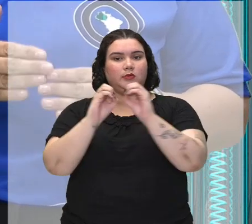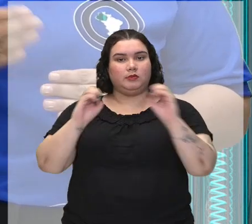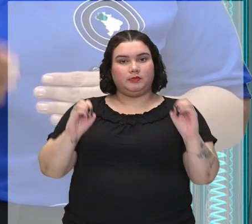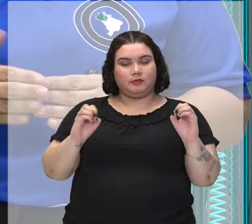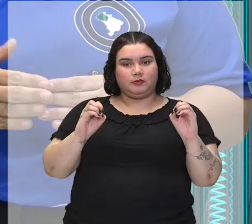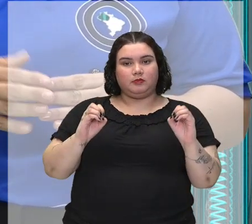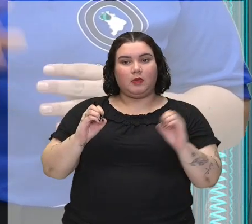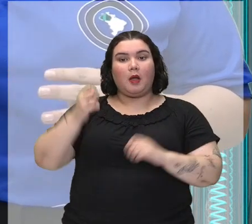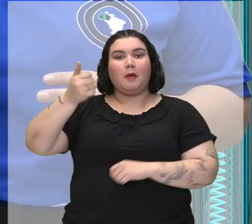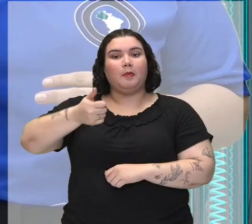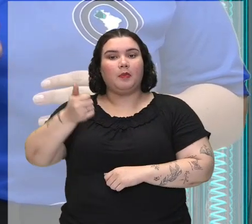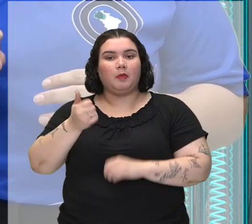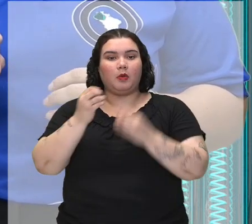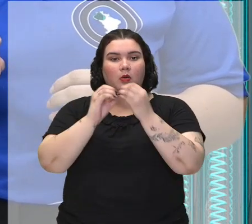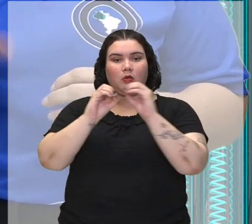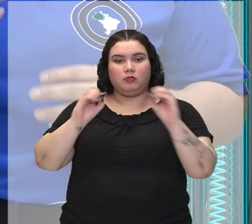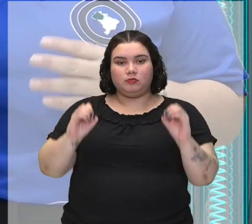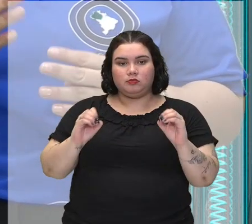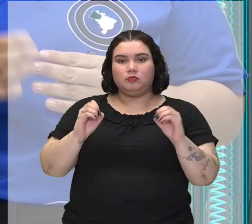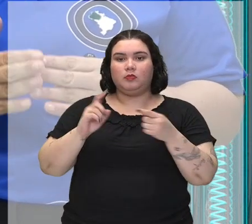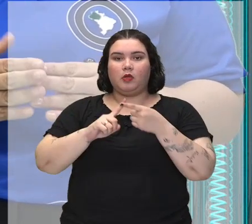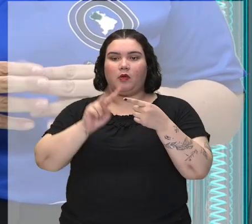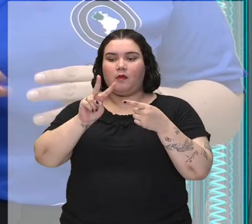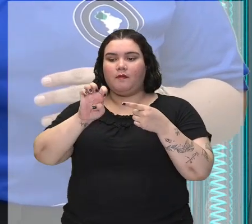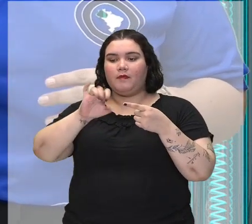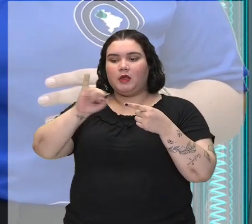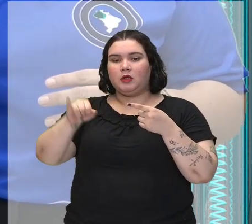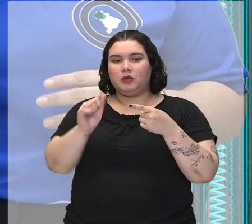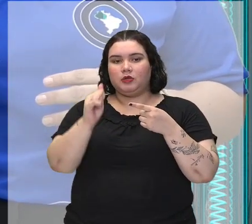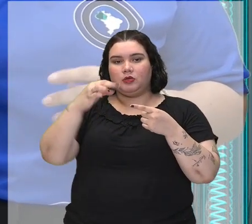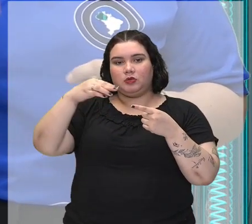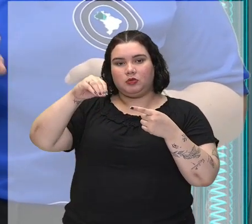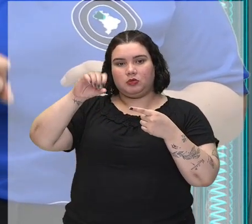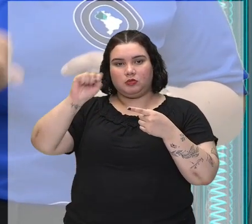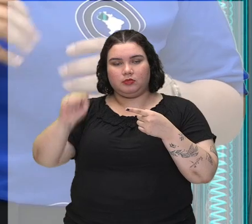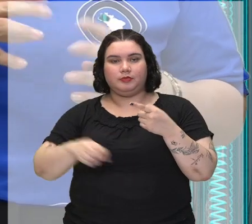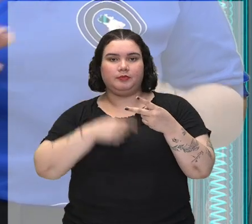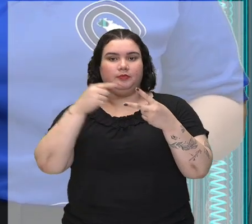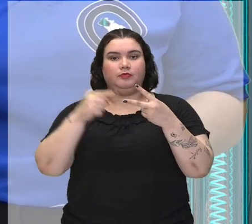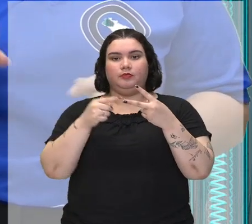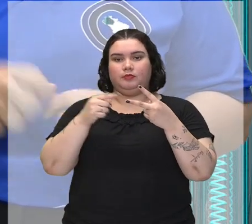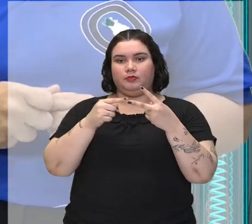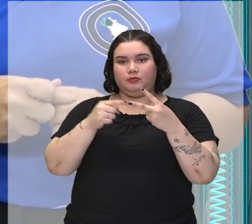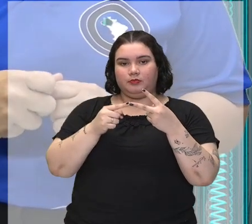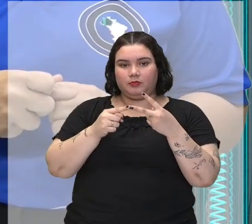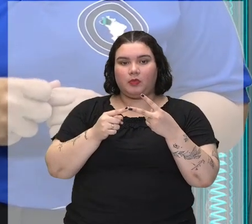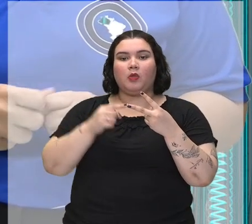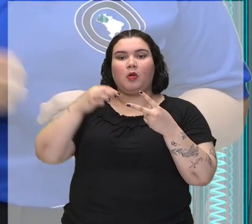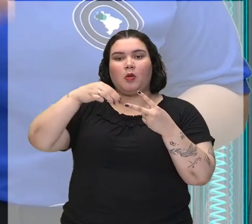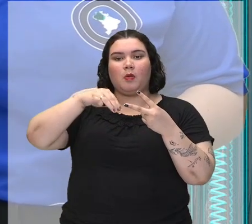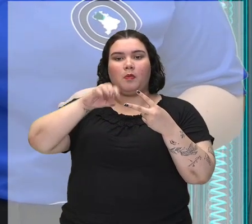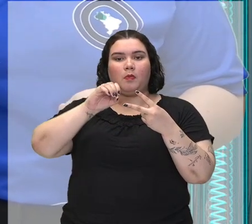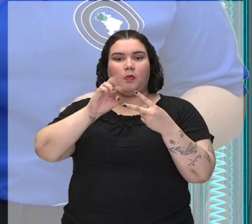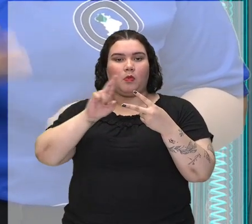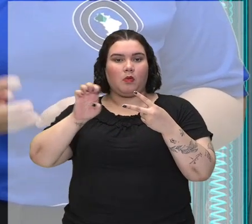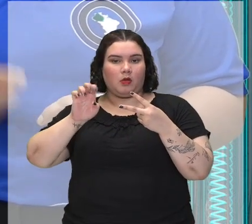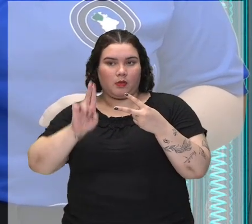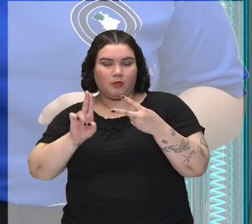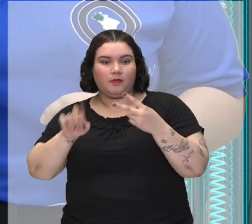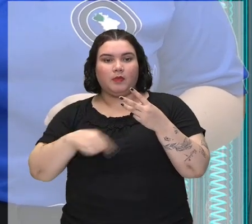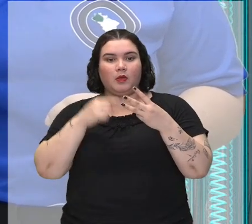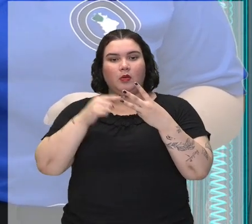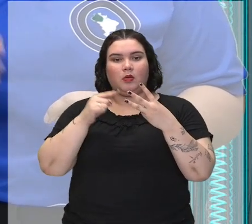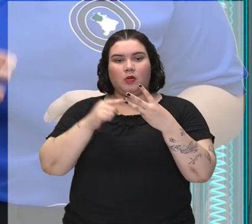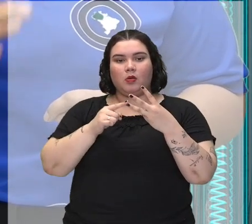A primeira oração, vejamos, é o primeiro verbo. Na segunda oração, a vaca morreu. Na